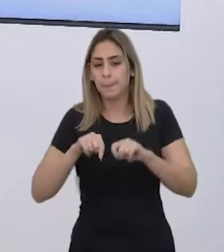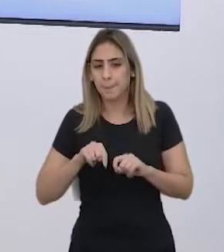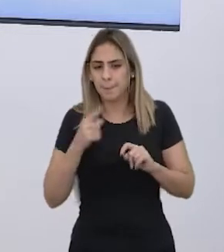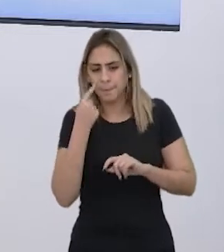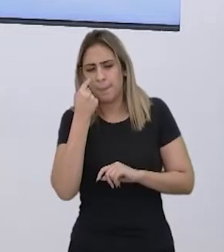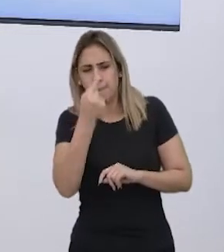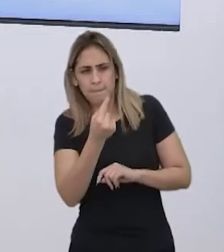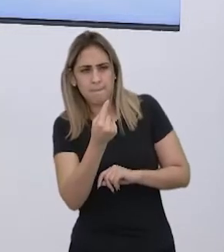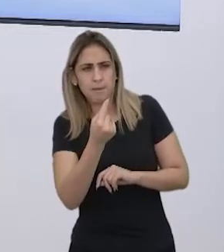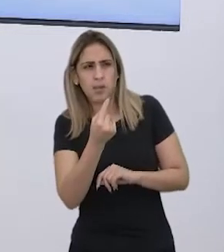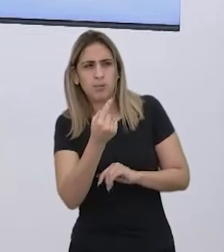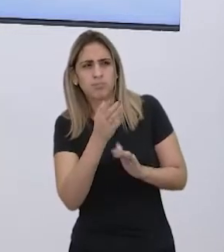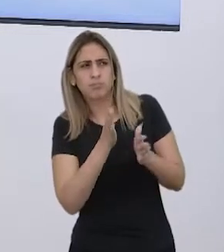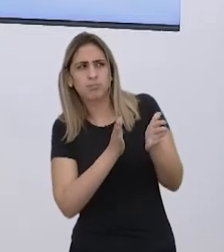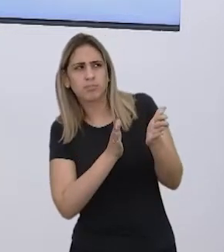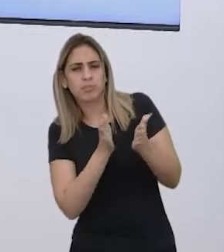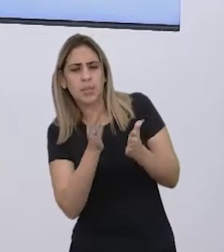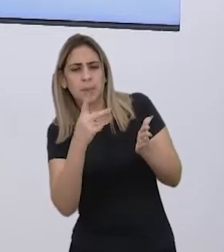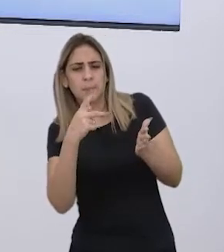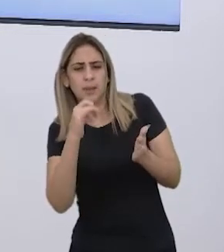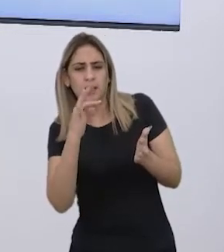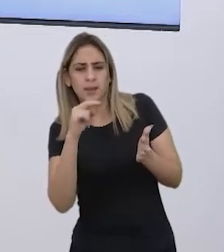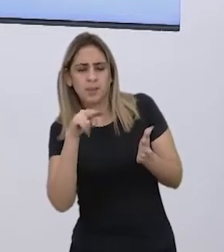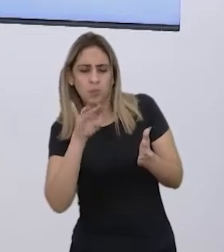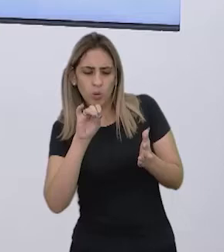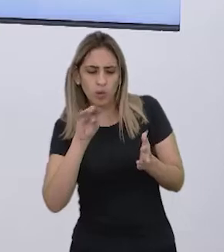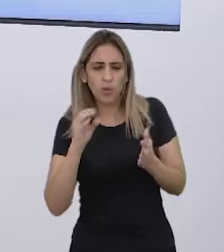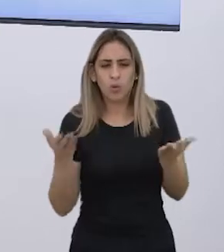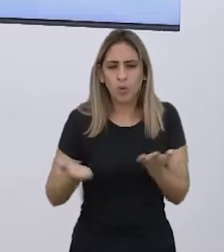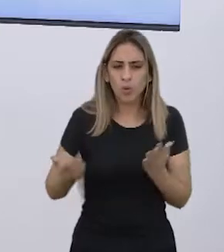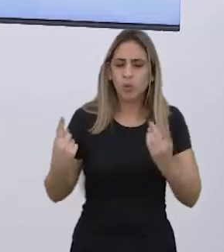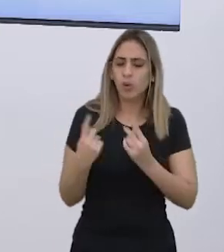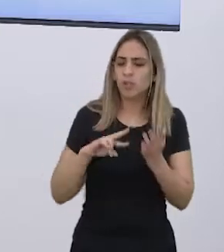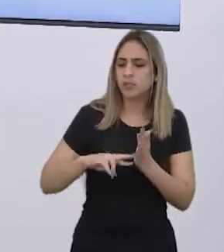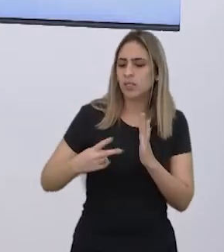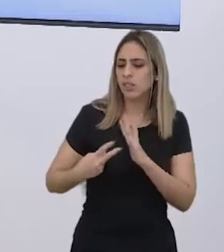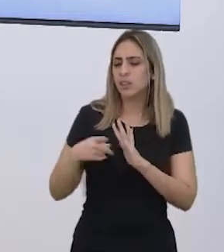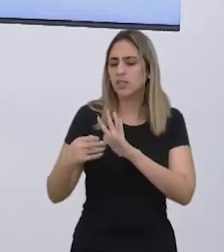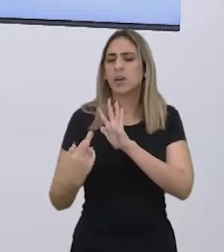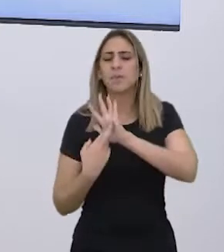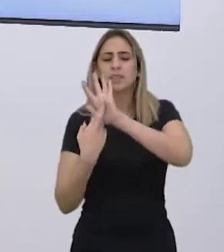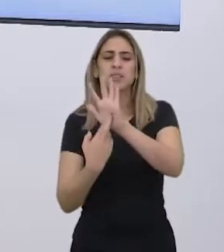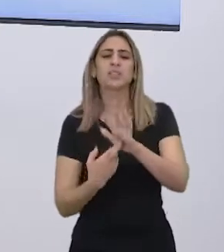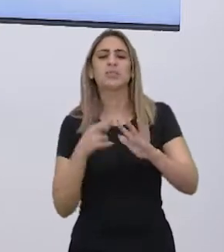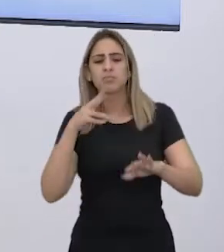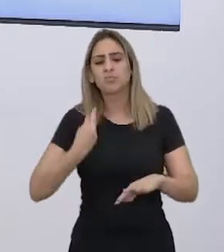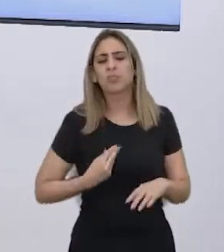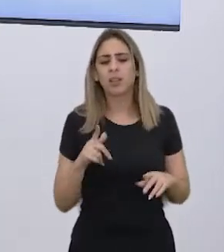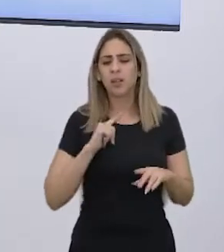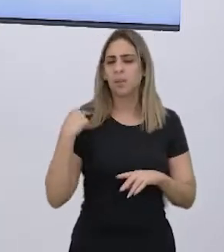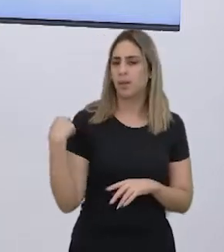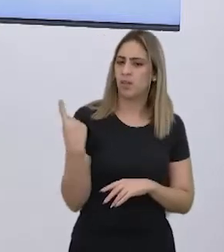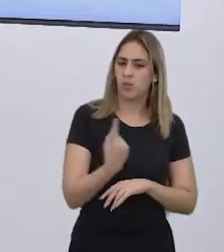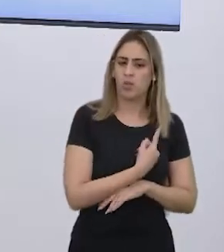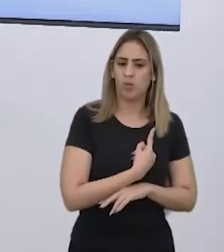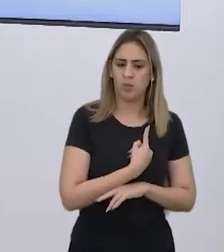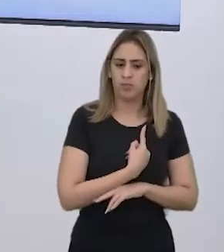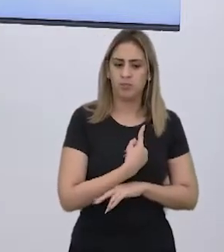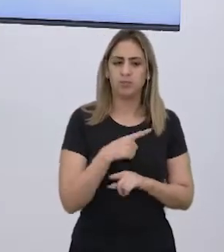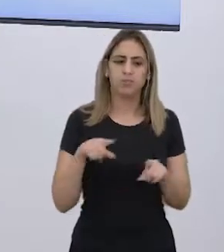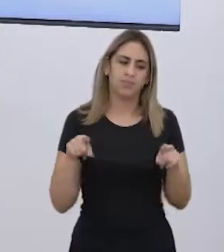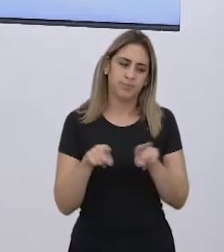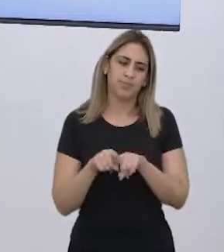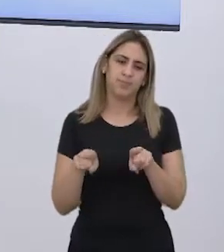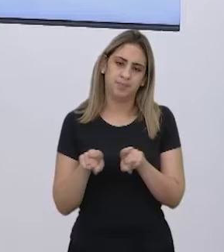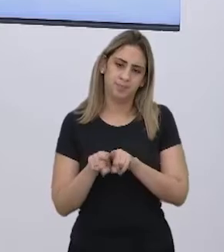para esses patrimônios hoje e qual os significados e as representações que eles têm para nós. E